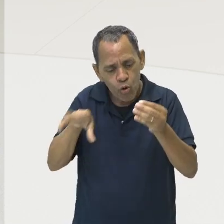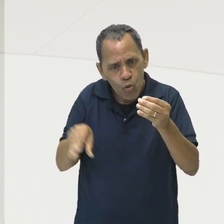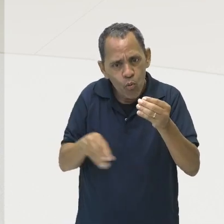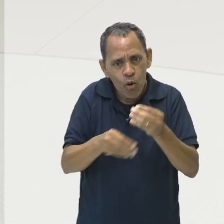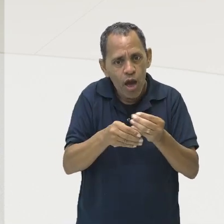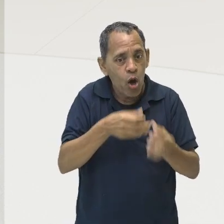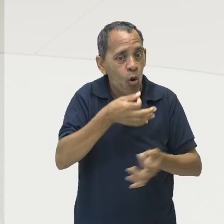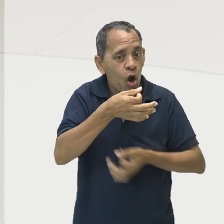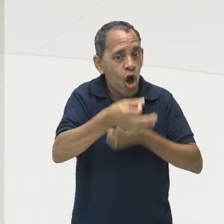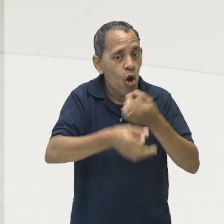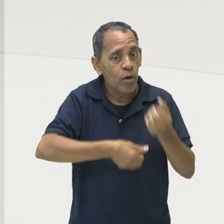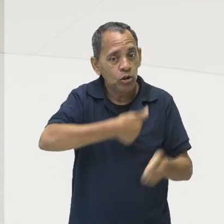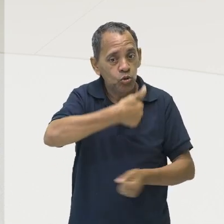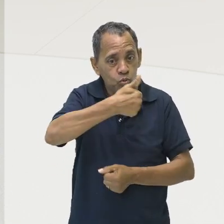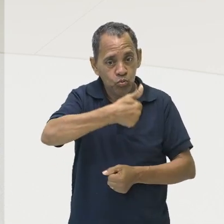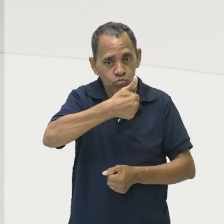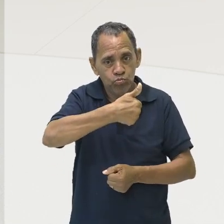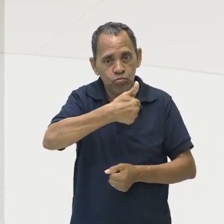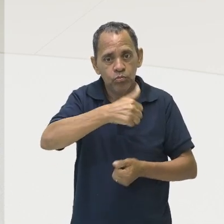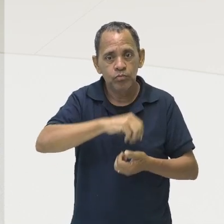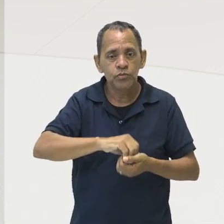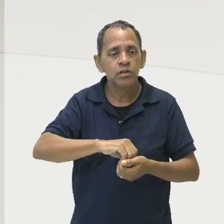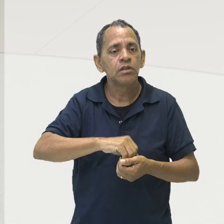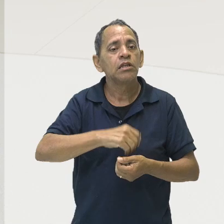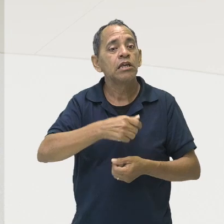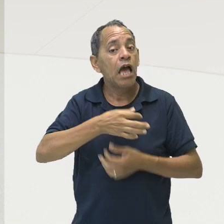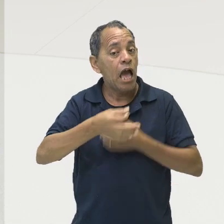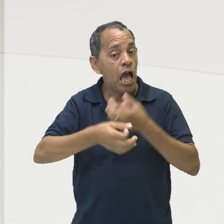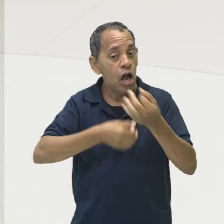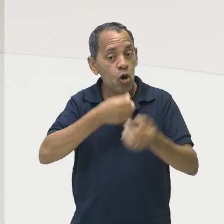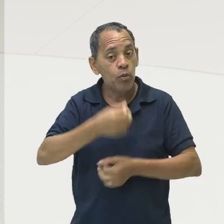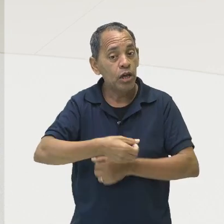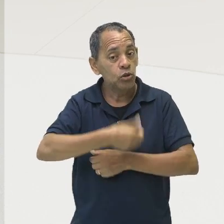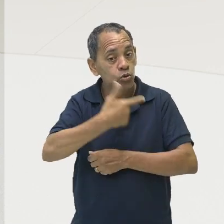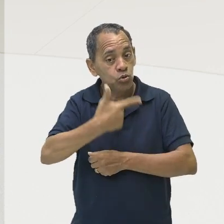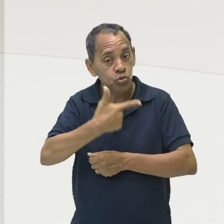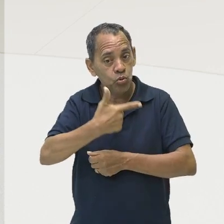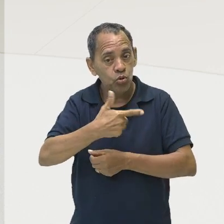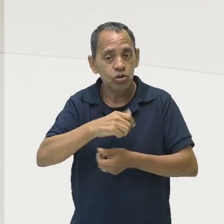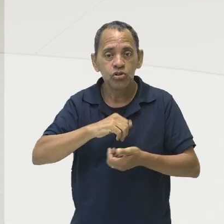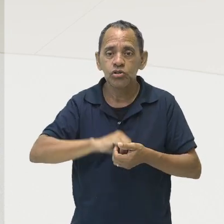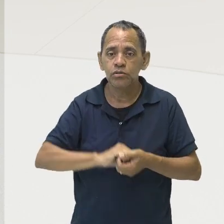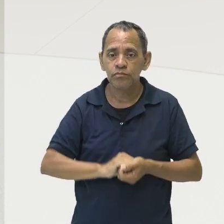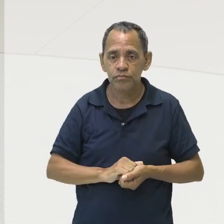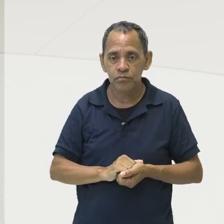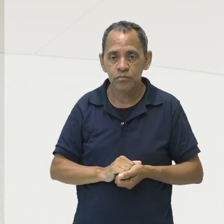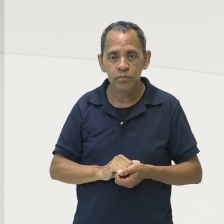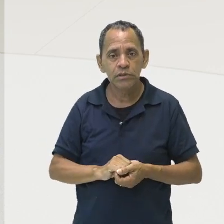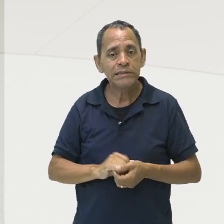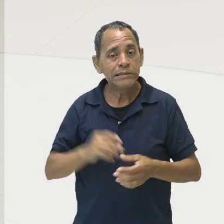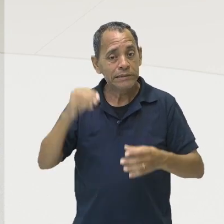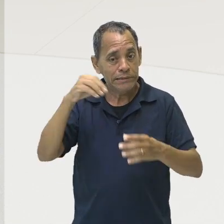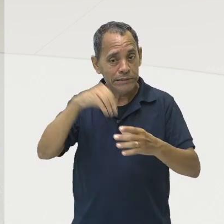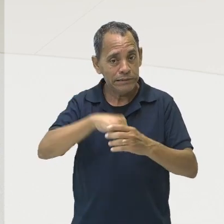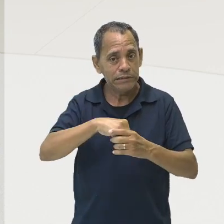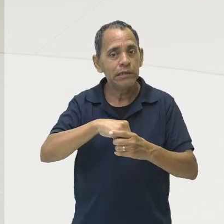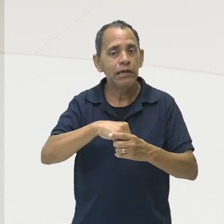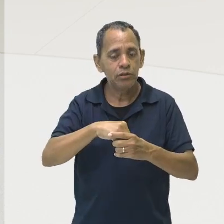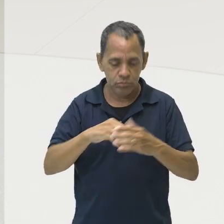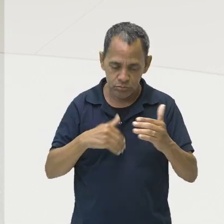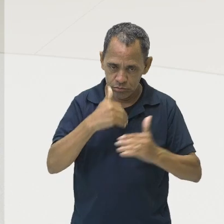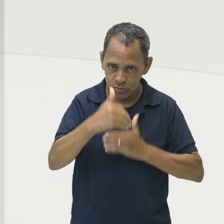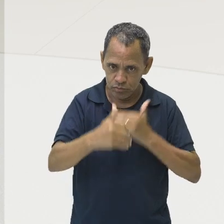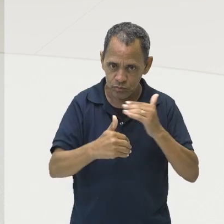argumento 1, um argumento 2, tá bom? 2 argumentos dentro de um